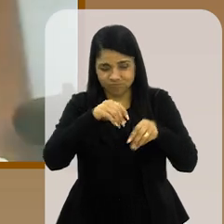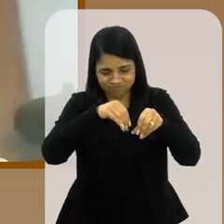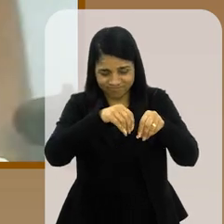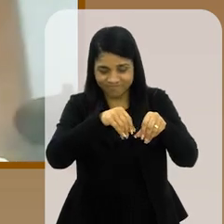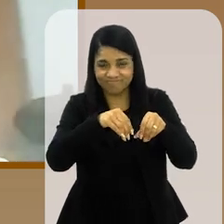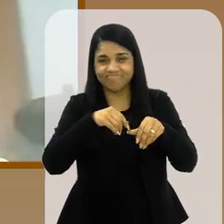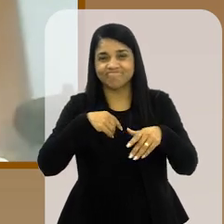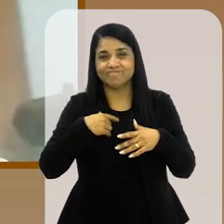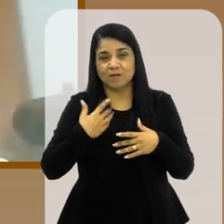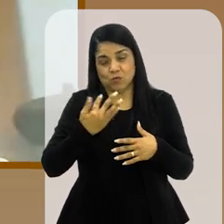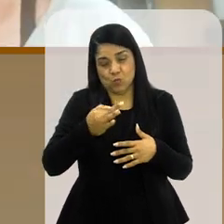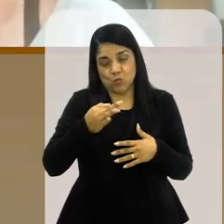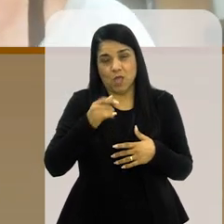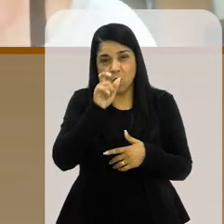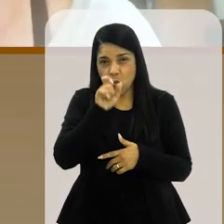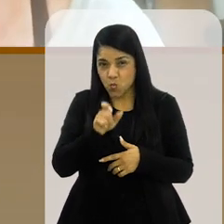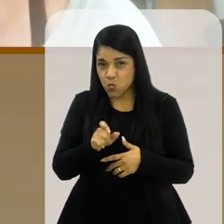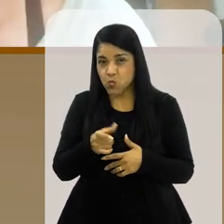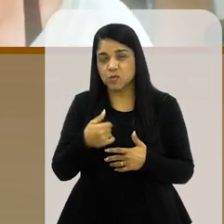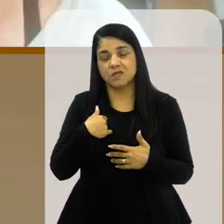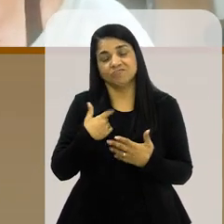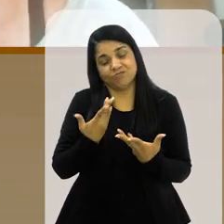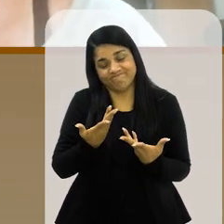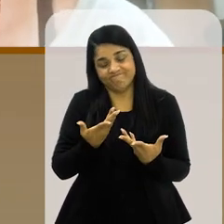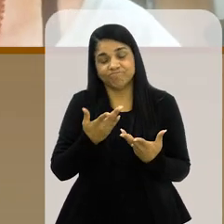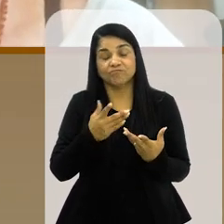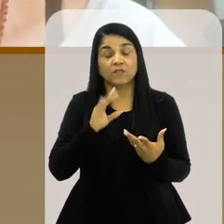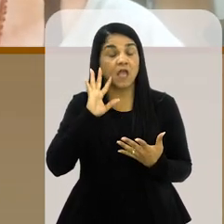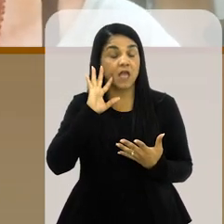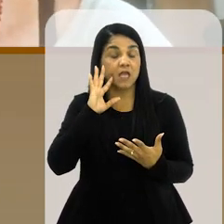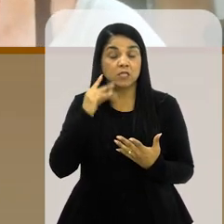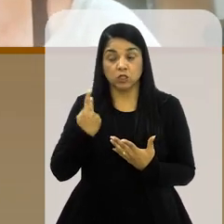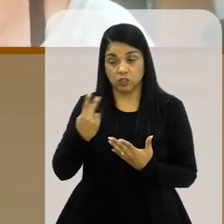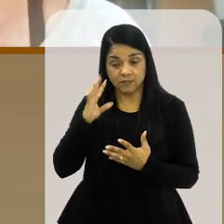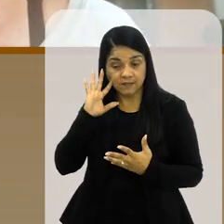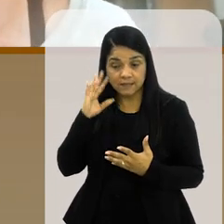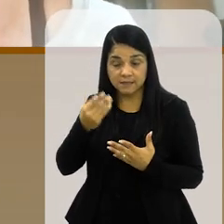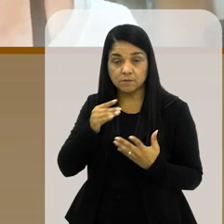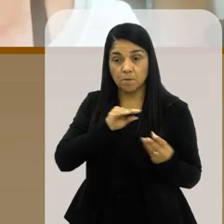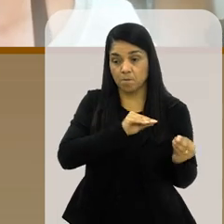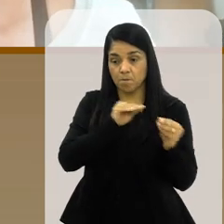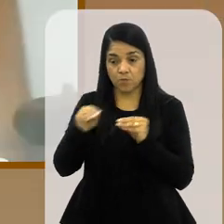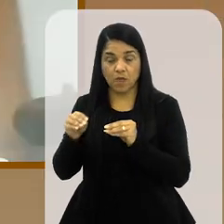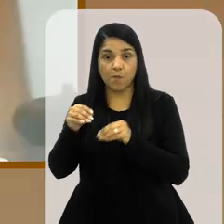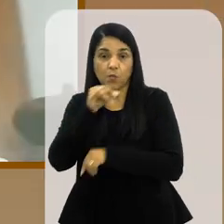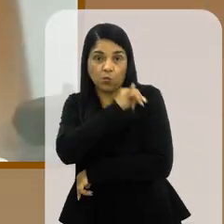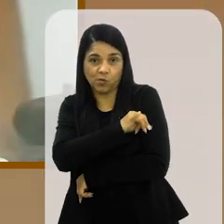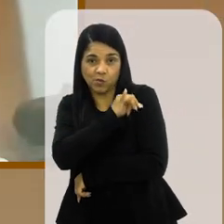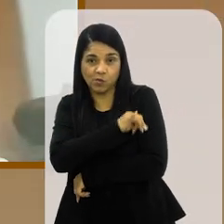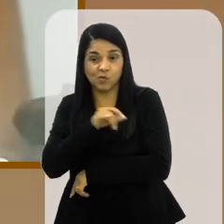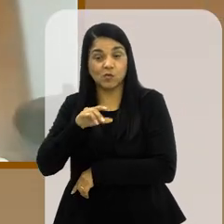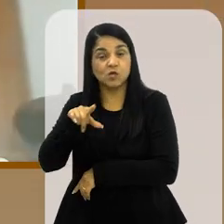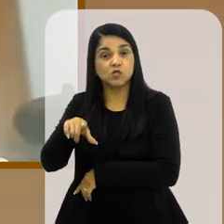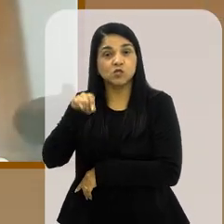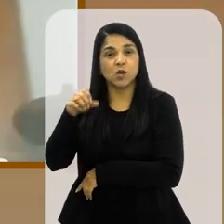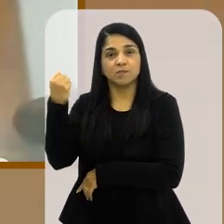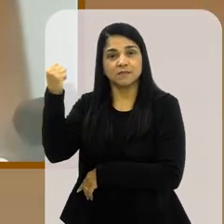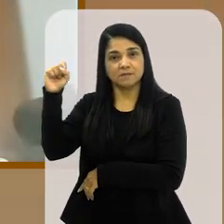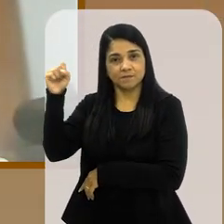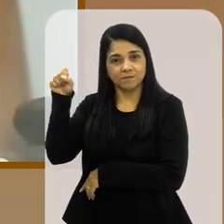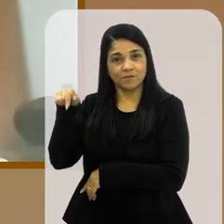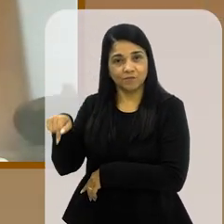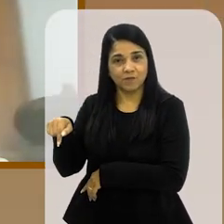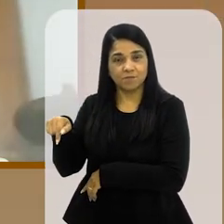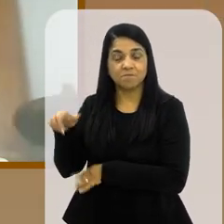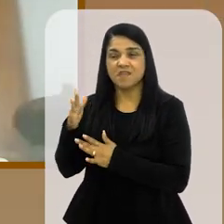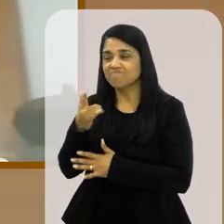um conjunto de coisas muito difíceis. Então, o dia que a gente decidiu mudar do Rio, escolhemos Saquarema pela